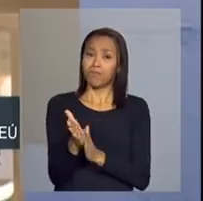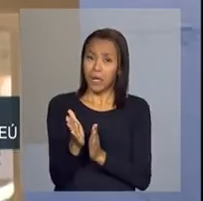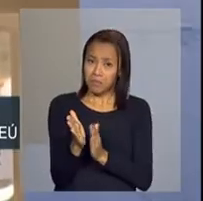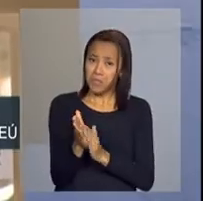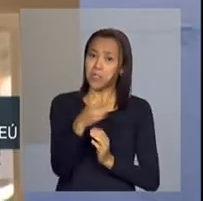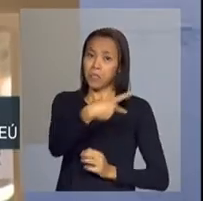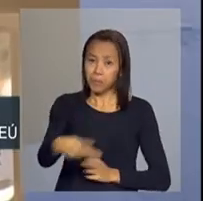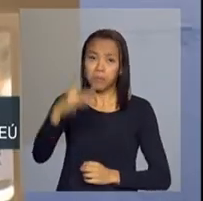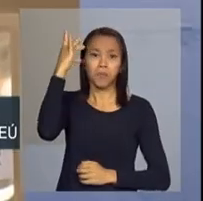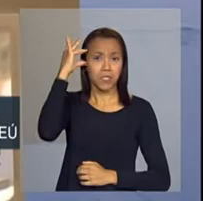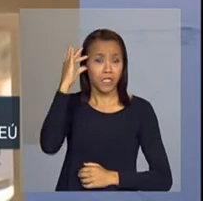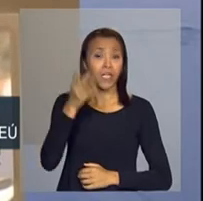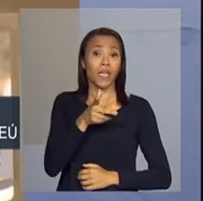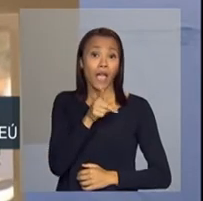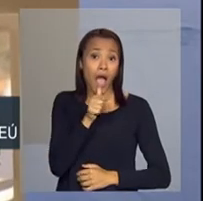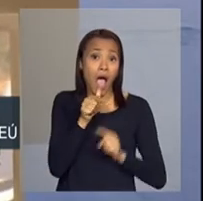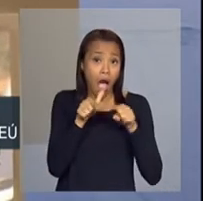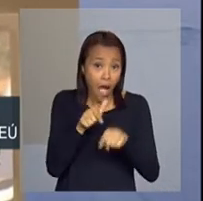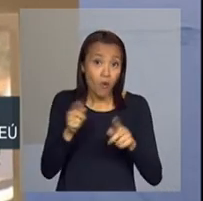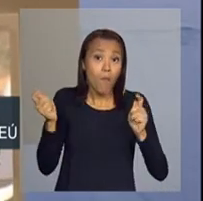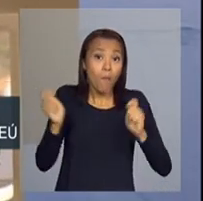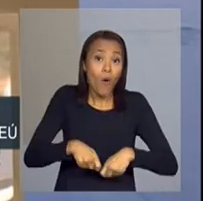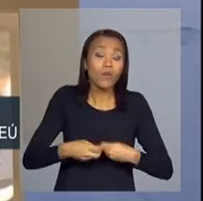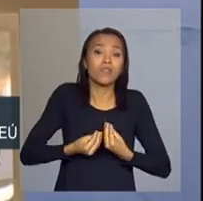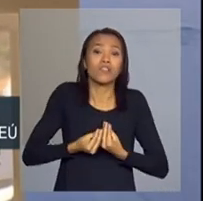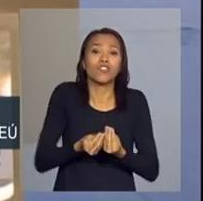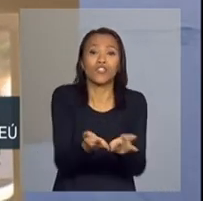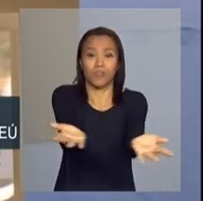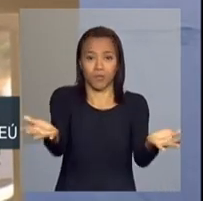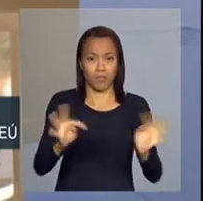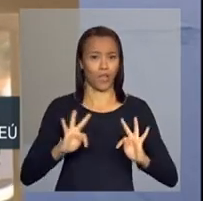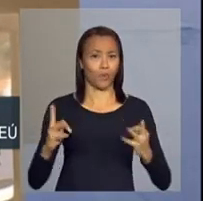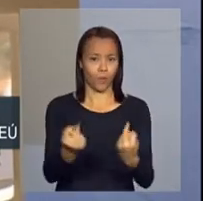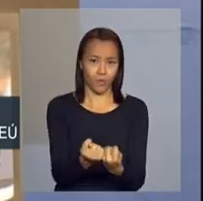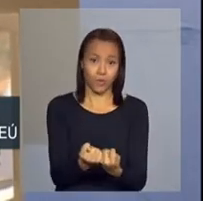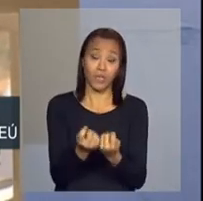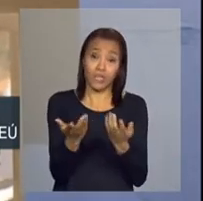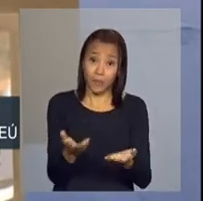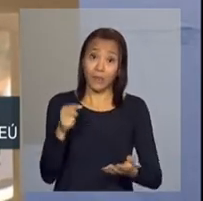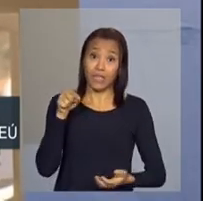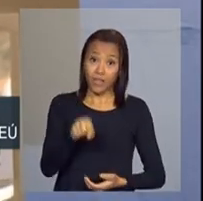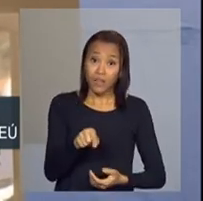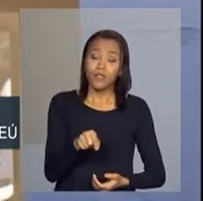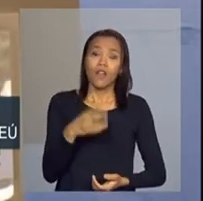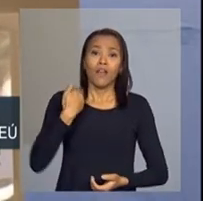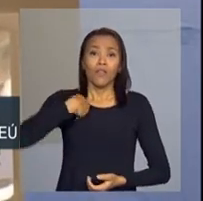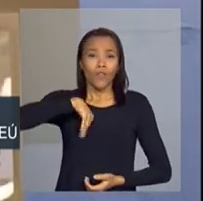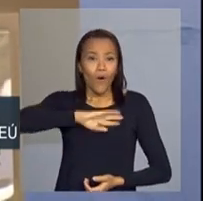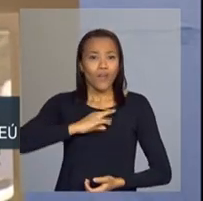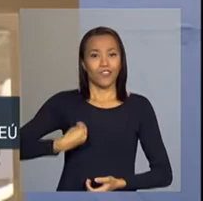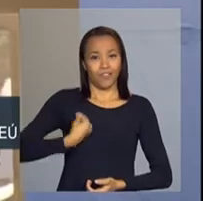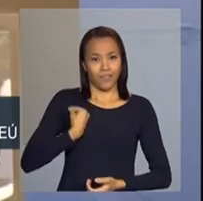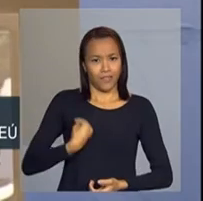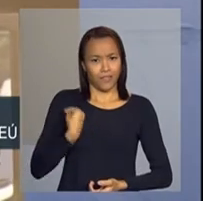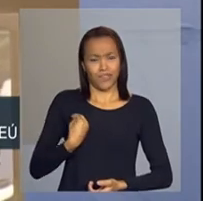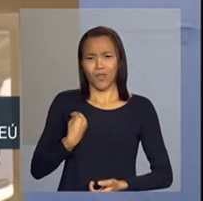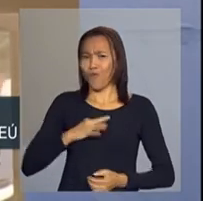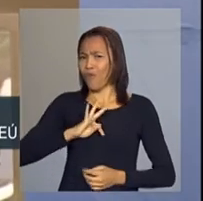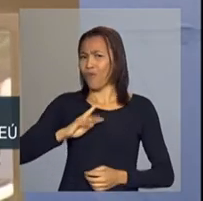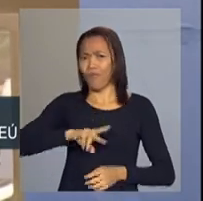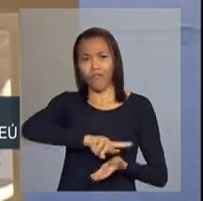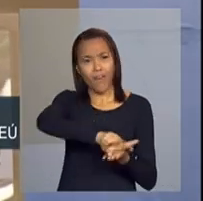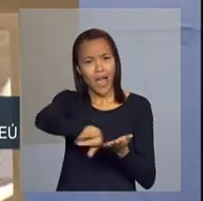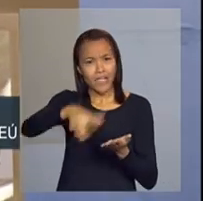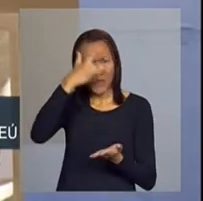de fazer com que a água chegue para o nosso povo. Nesse sentido, presidenta, nós estamos aqui com muitos trabalhadores e